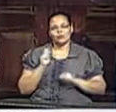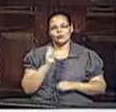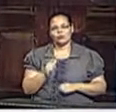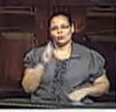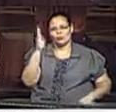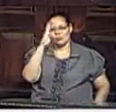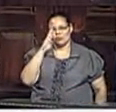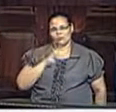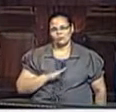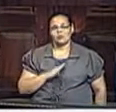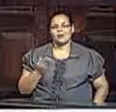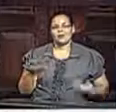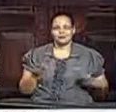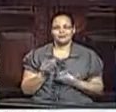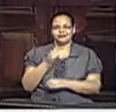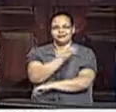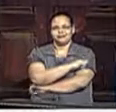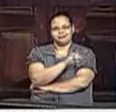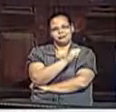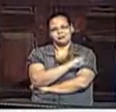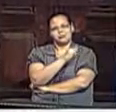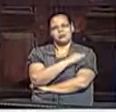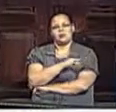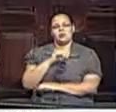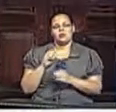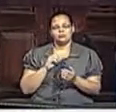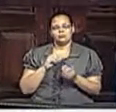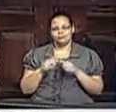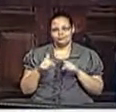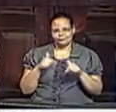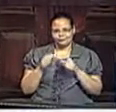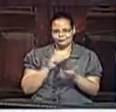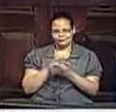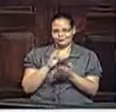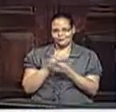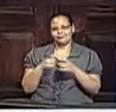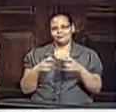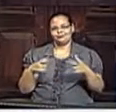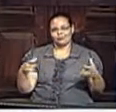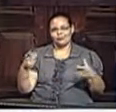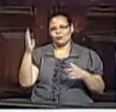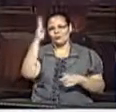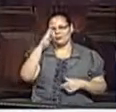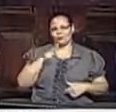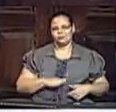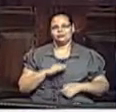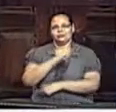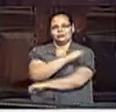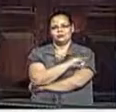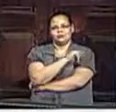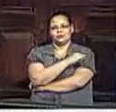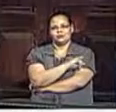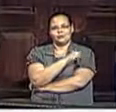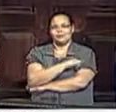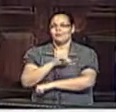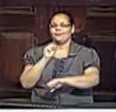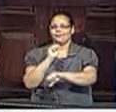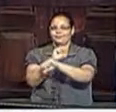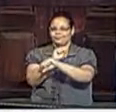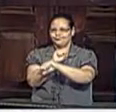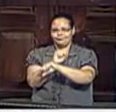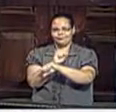acelerada. Hoje o Rio de Janeiro tem um aumento de desemprego maior do que o Brasil. Hoje o Rio de Janeiro está